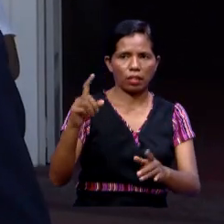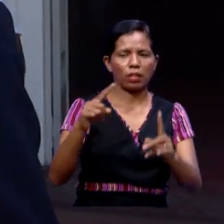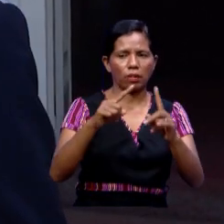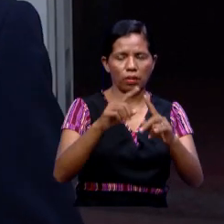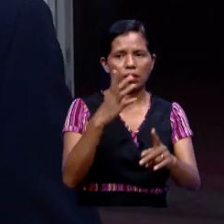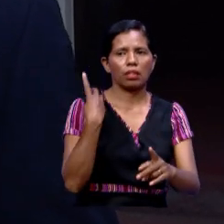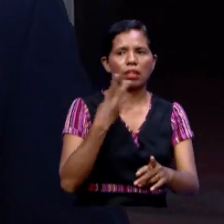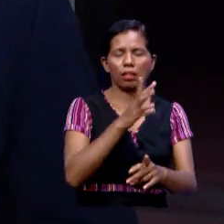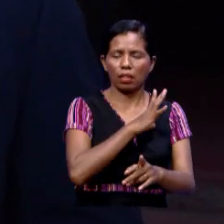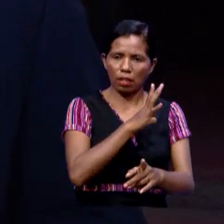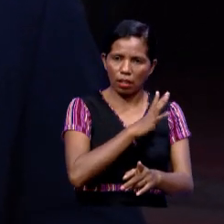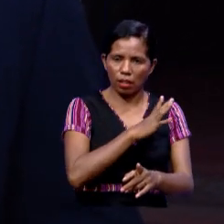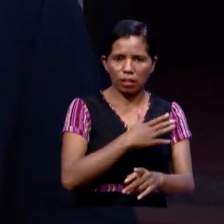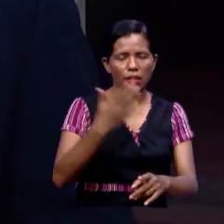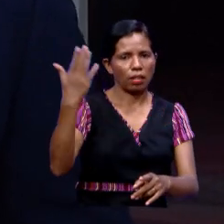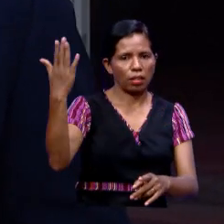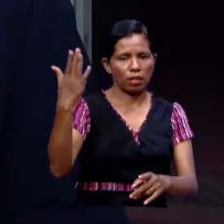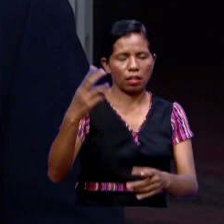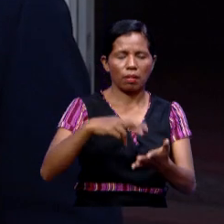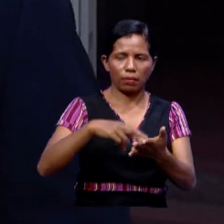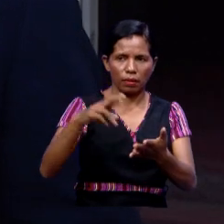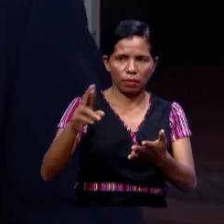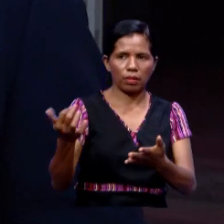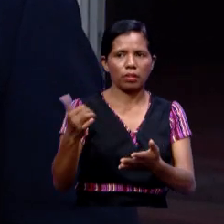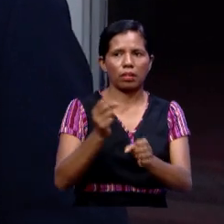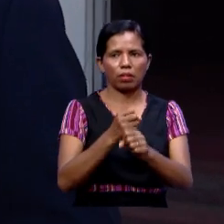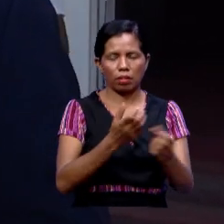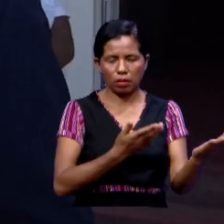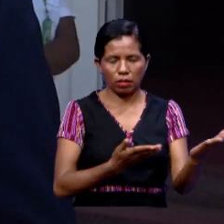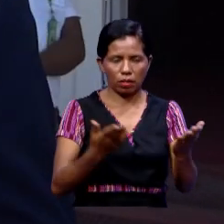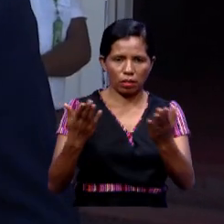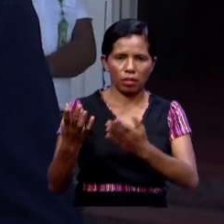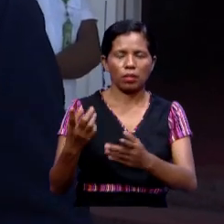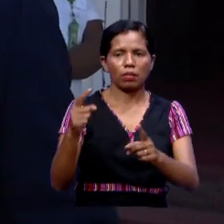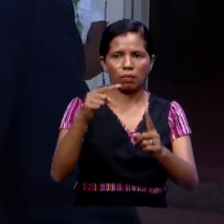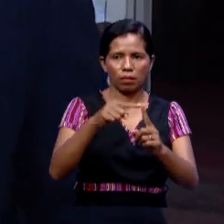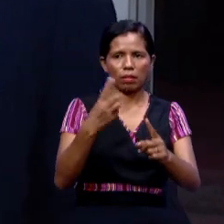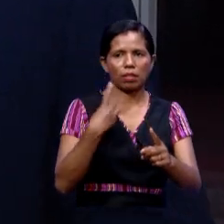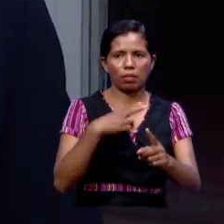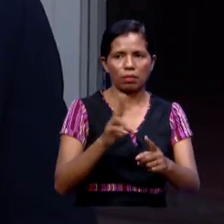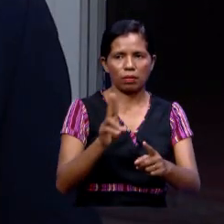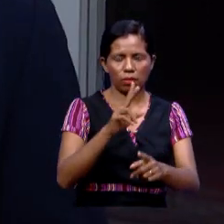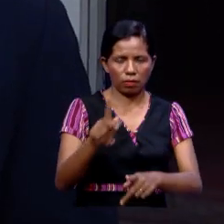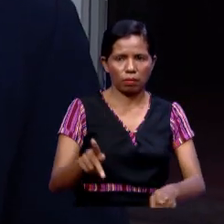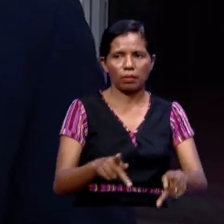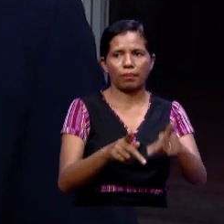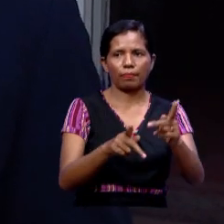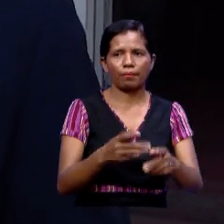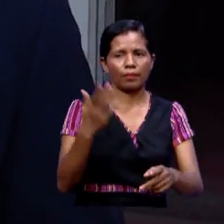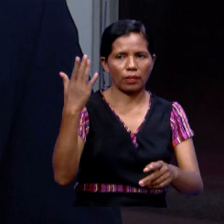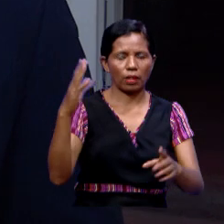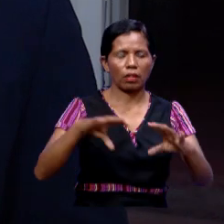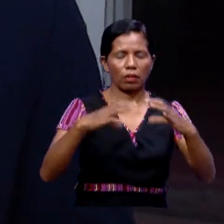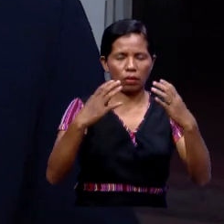pa hira hia leten kondo aprova ona sir si halo despacio tumba para ita tu aplika ba hia publik ia ta Konselu